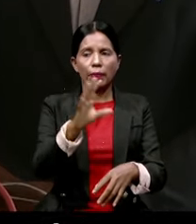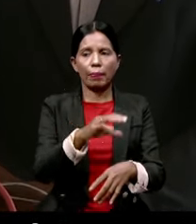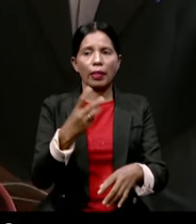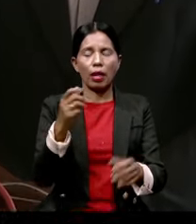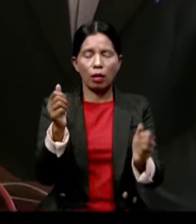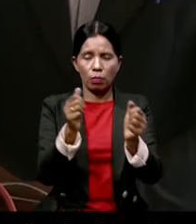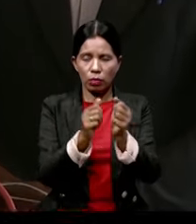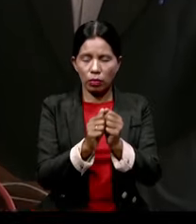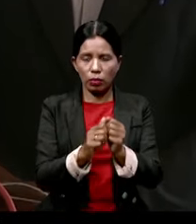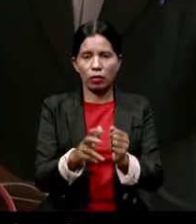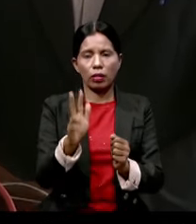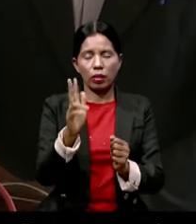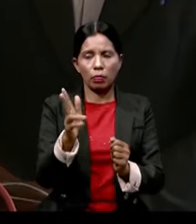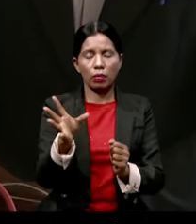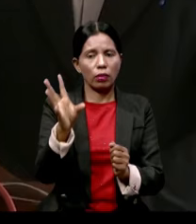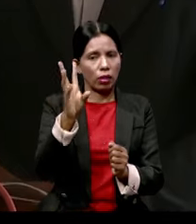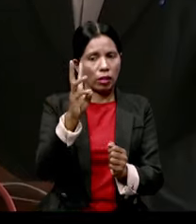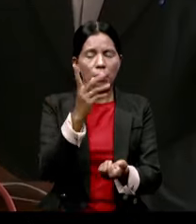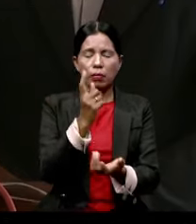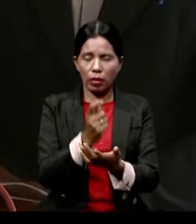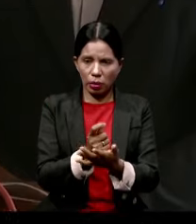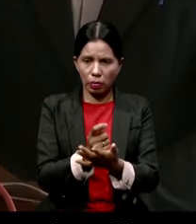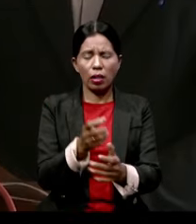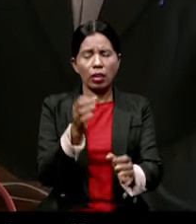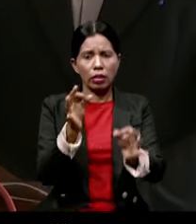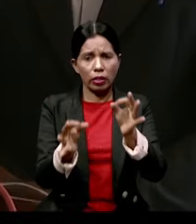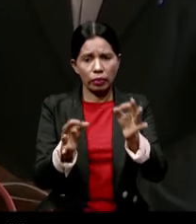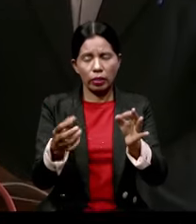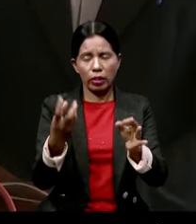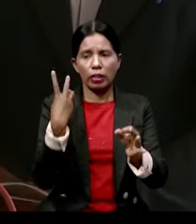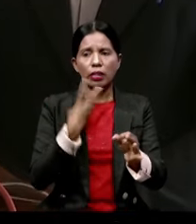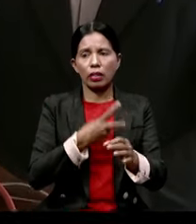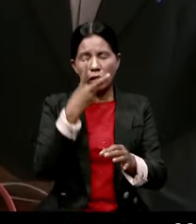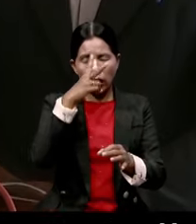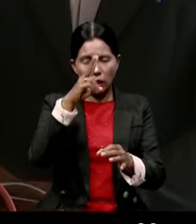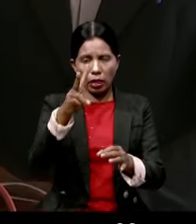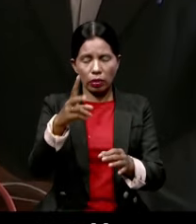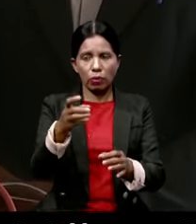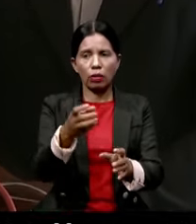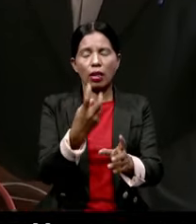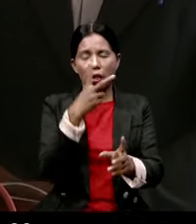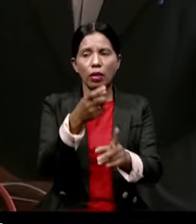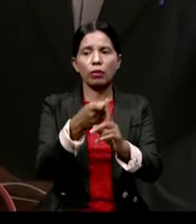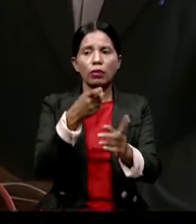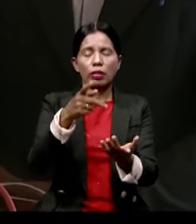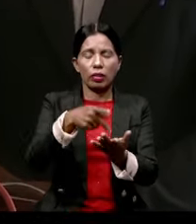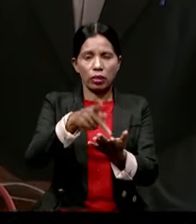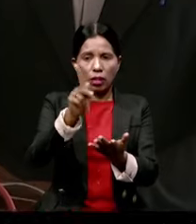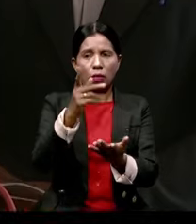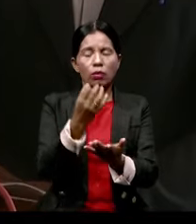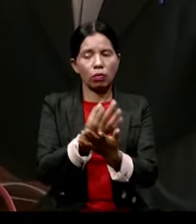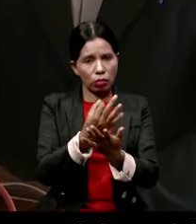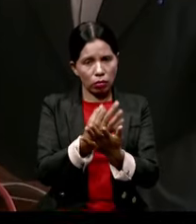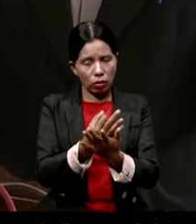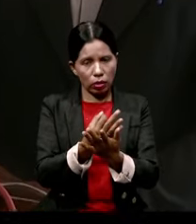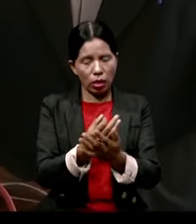ou 37 mil mas kono ita hare ba hare se parte salaria quase 50